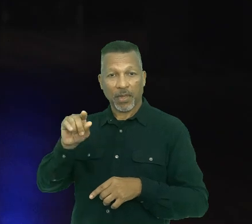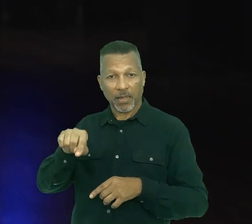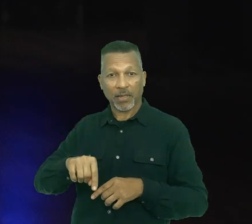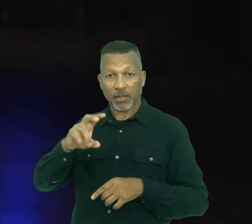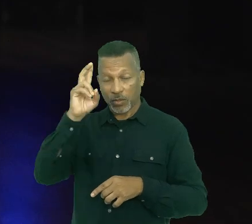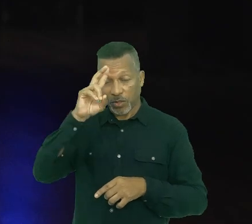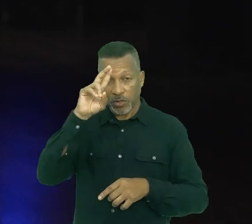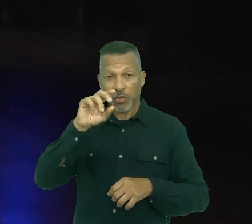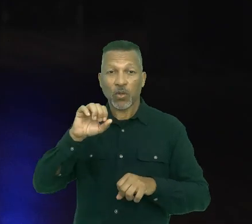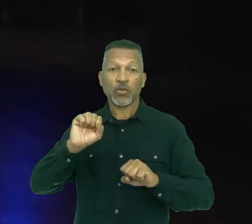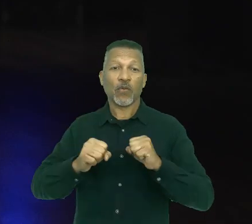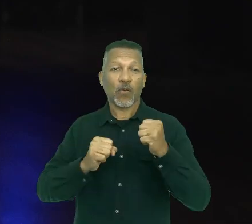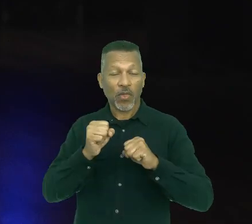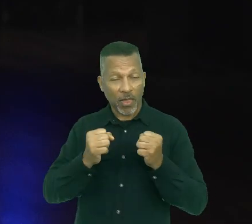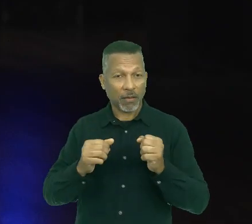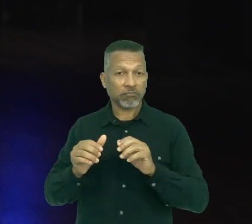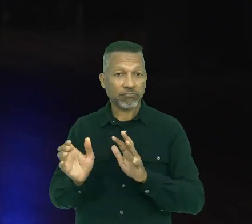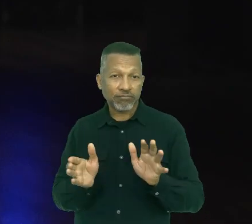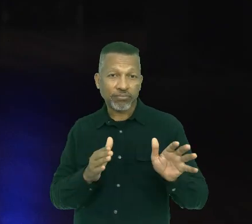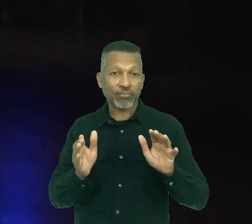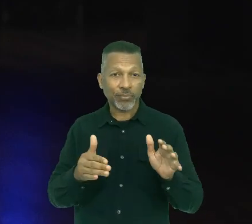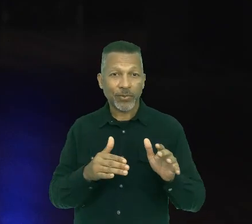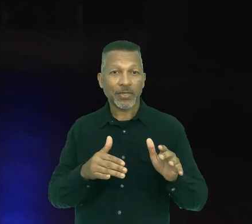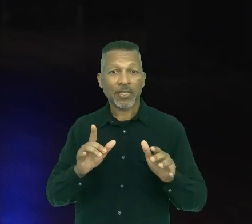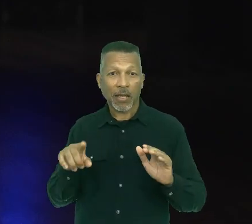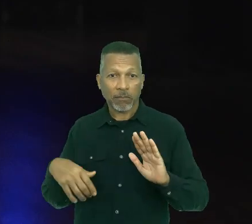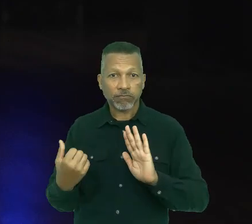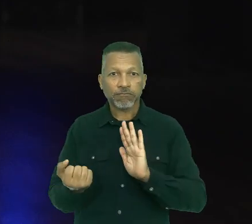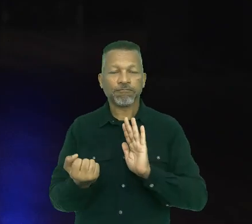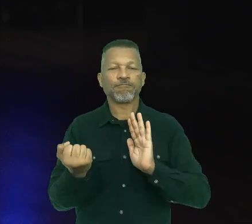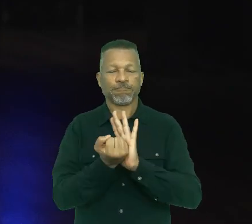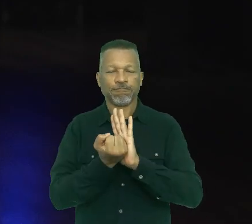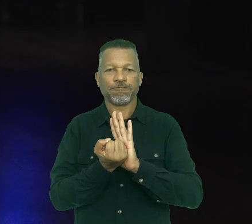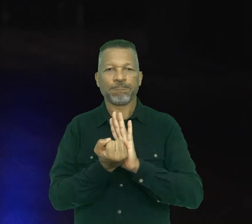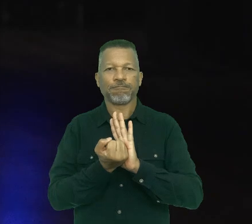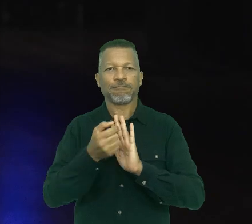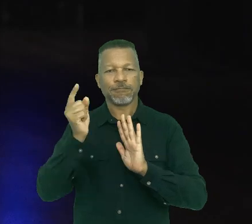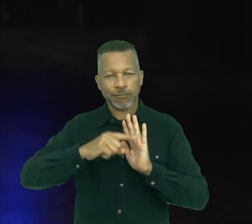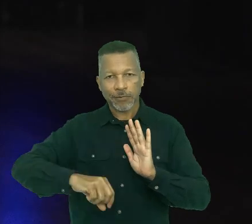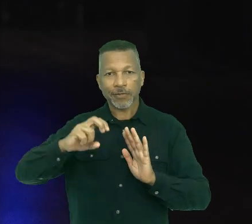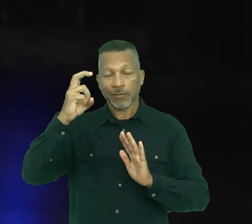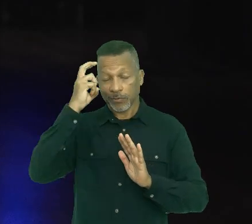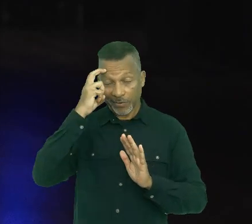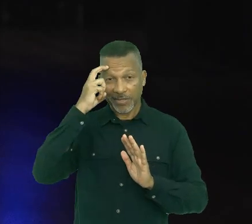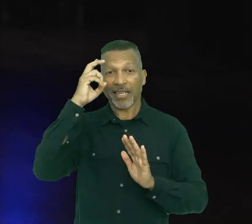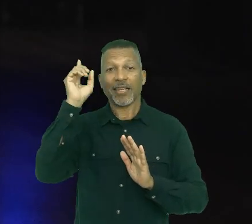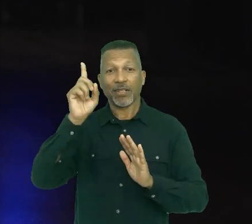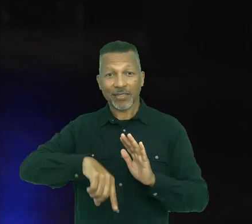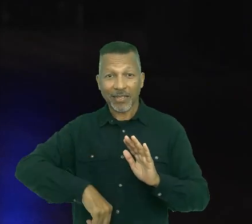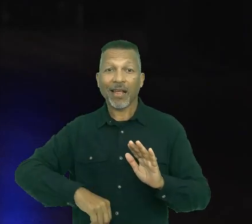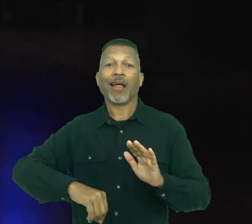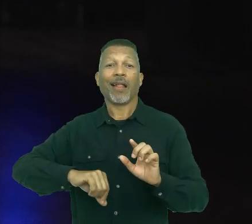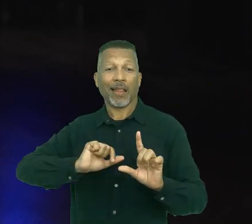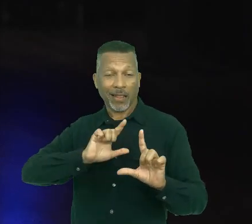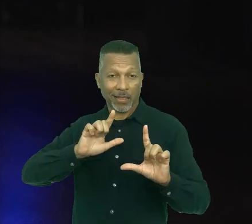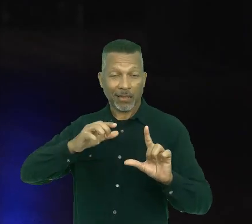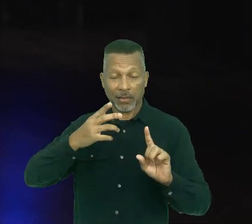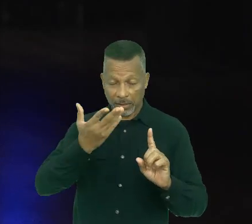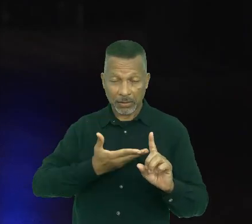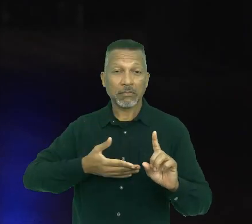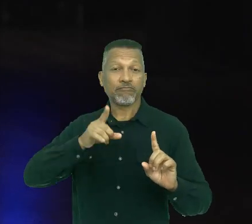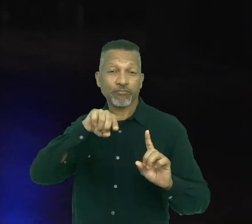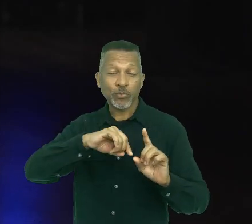que é parte da nossa identidade cultural, é a nossa lenda urbana, a nossa lenda cultural.